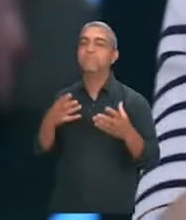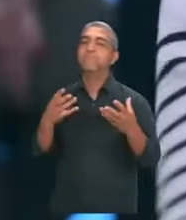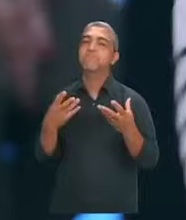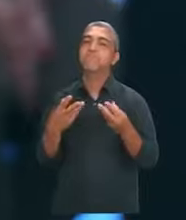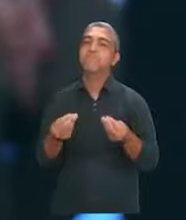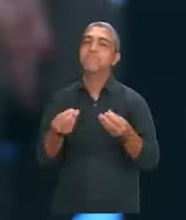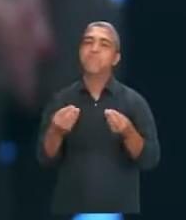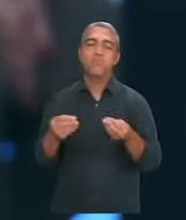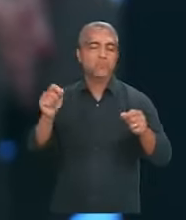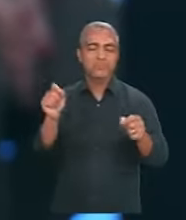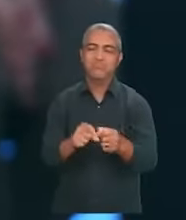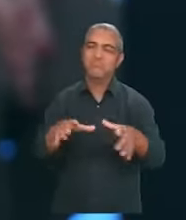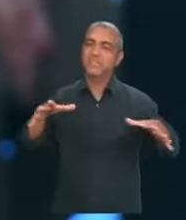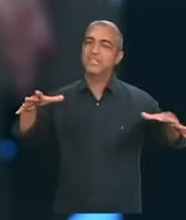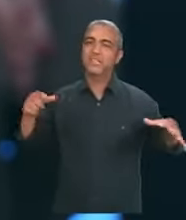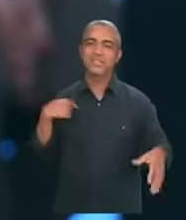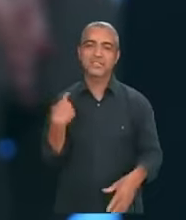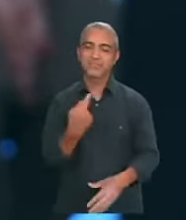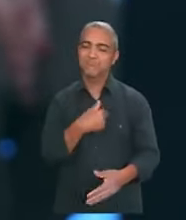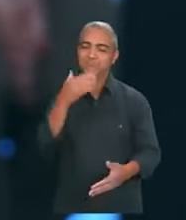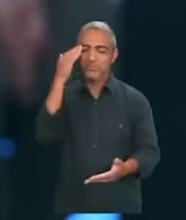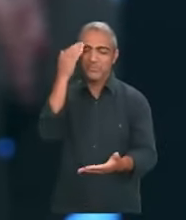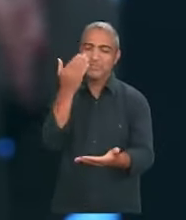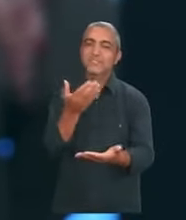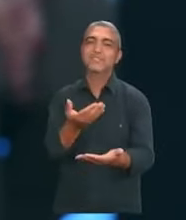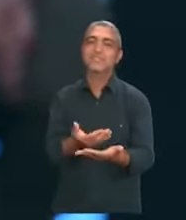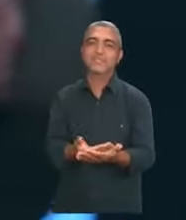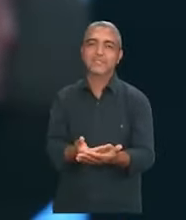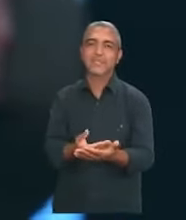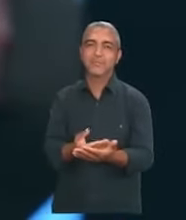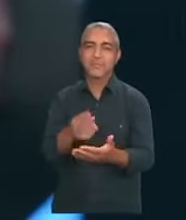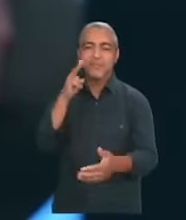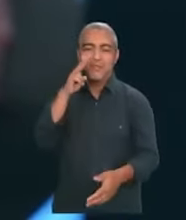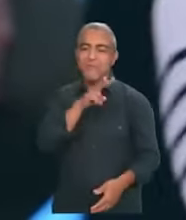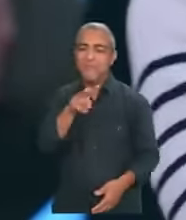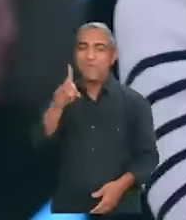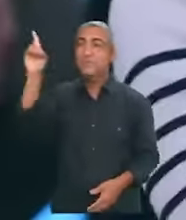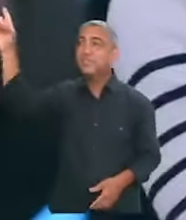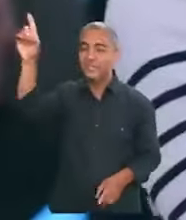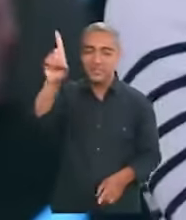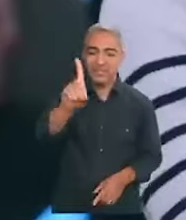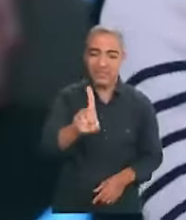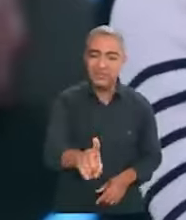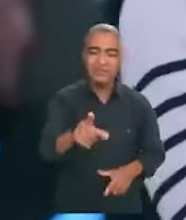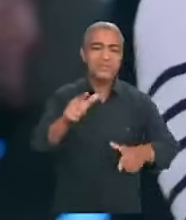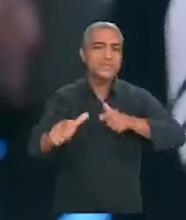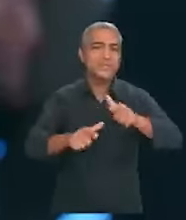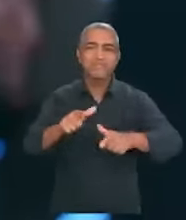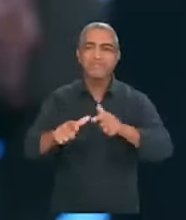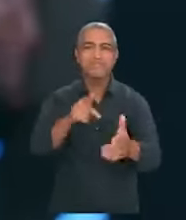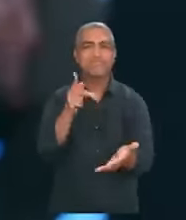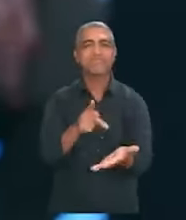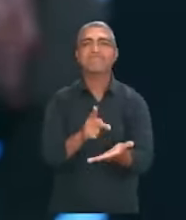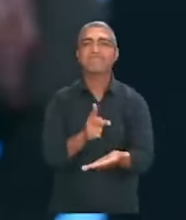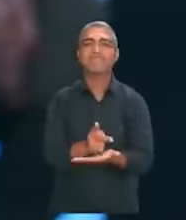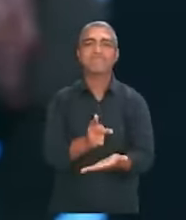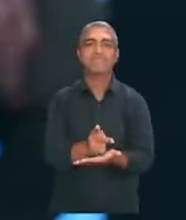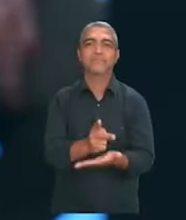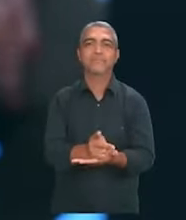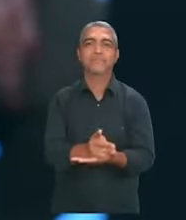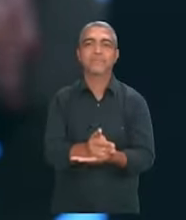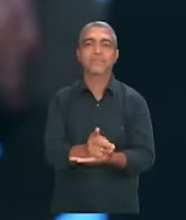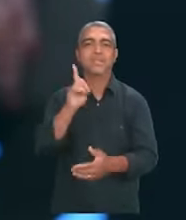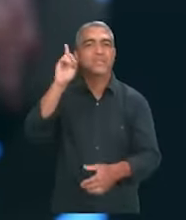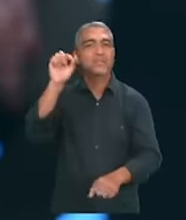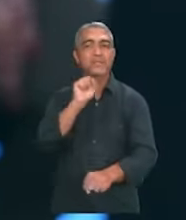acontecendo, a presença de Deus manifesta e Deus está operando, Ele não para, a obra não para. E existe, né,